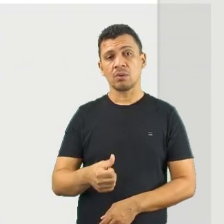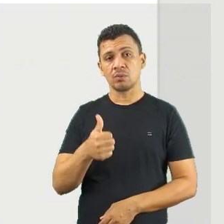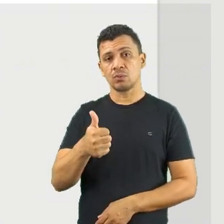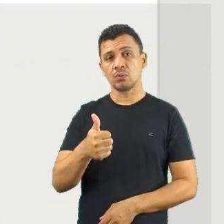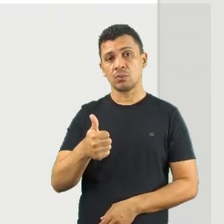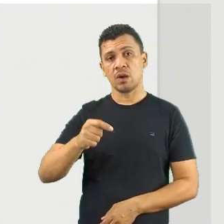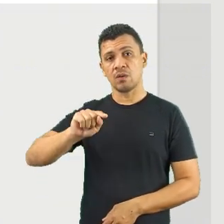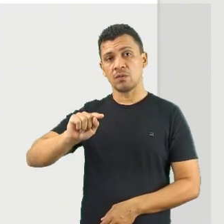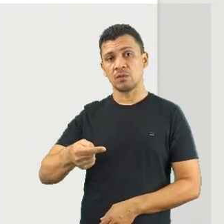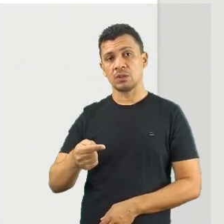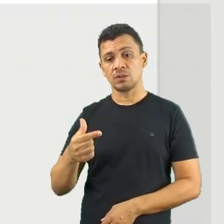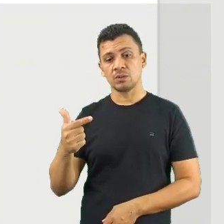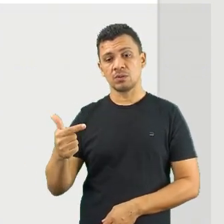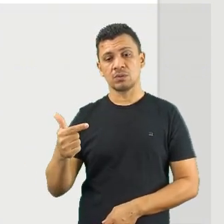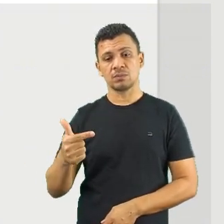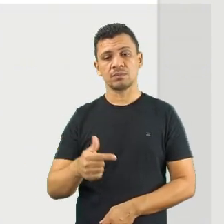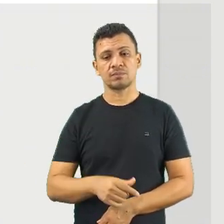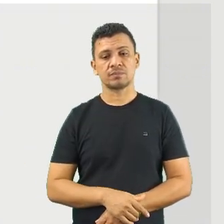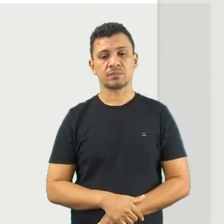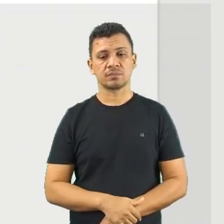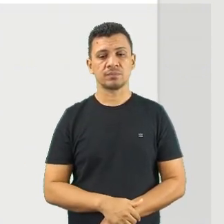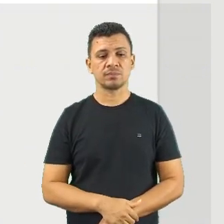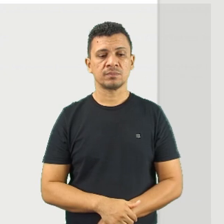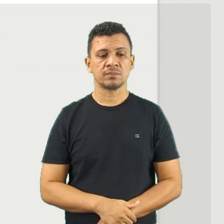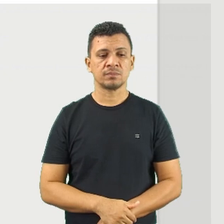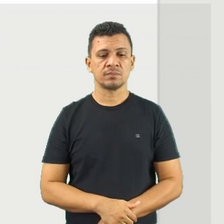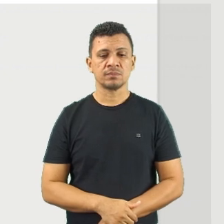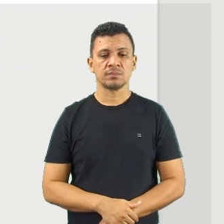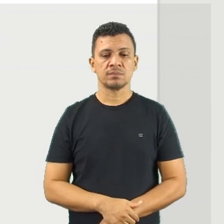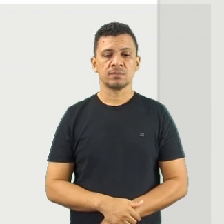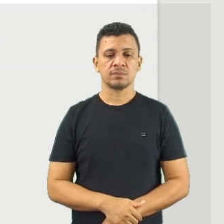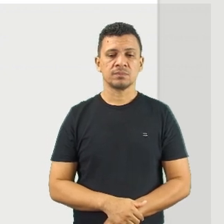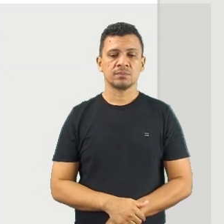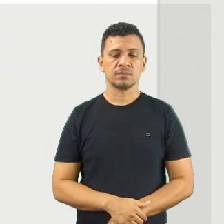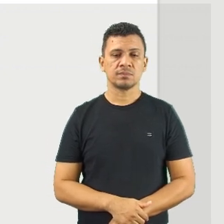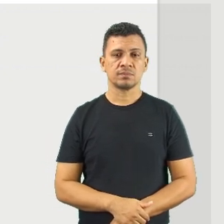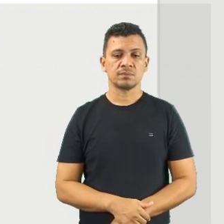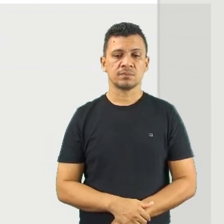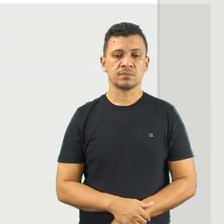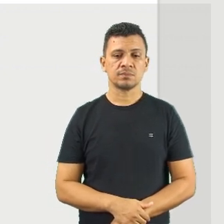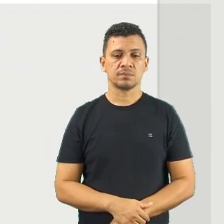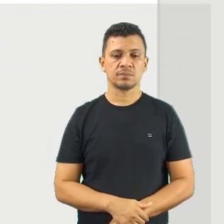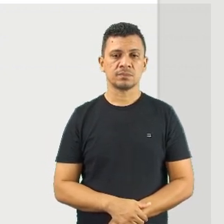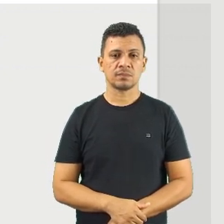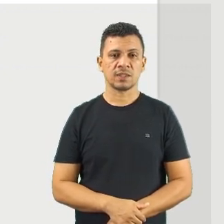Ó, dá 1,2. Pronto.